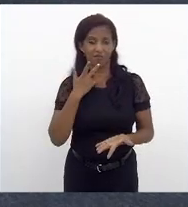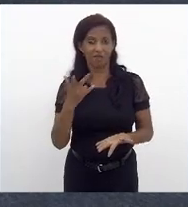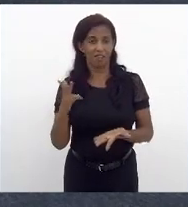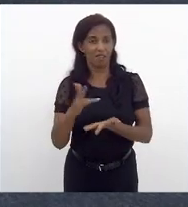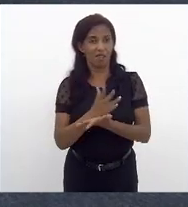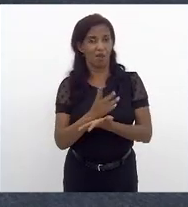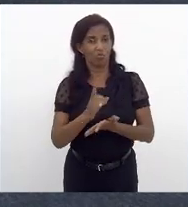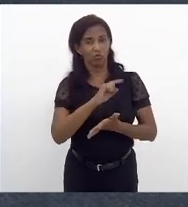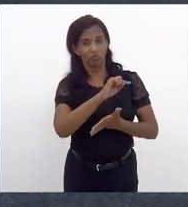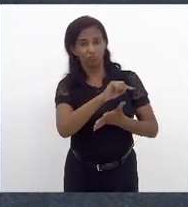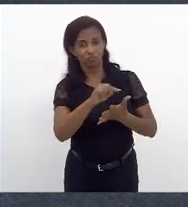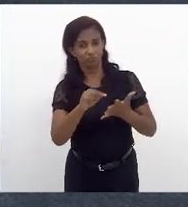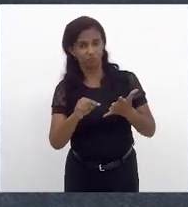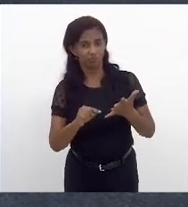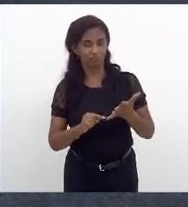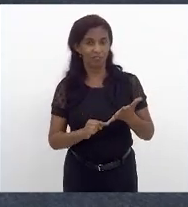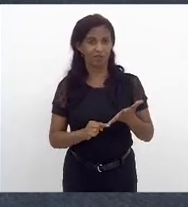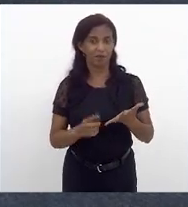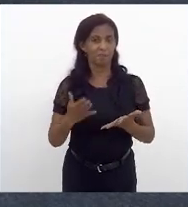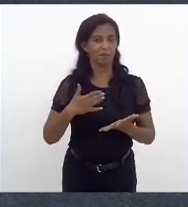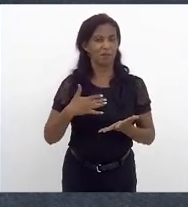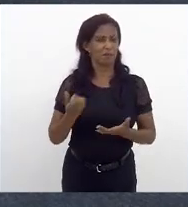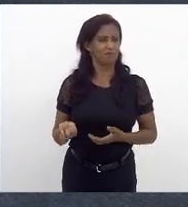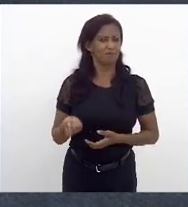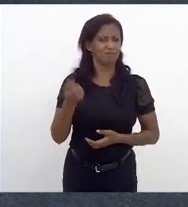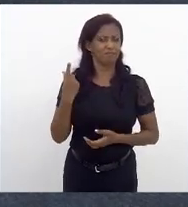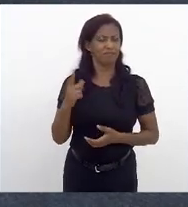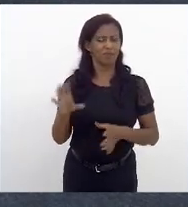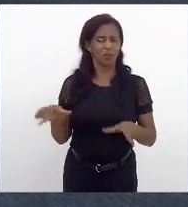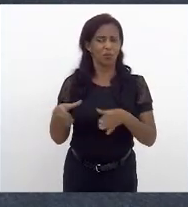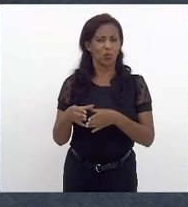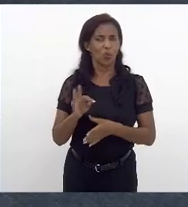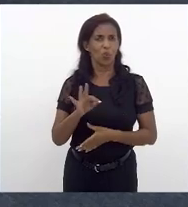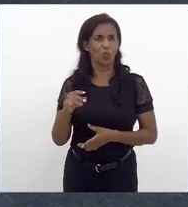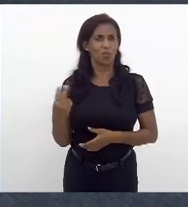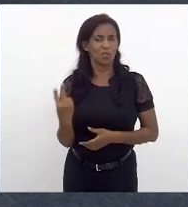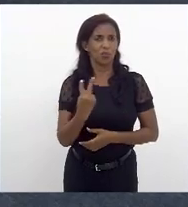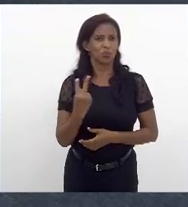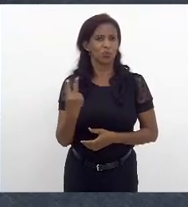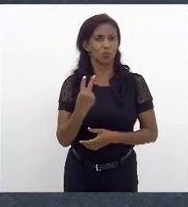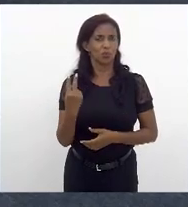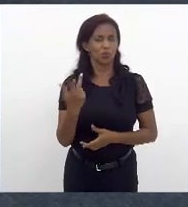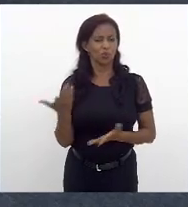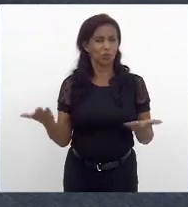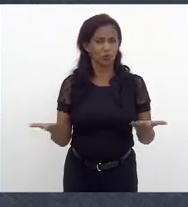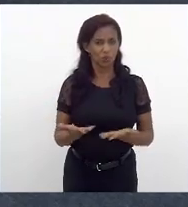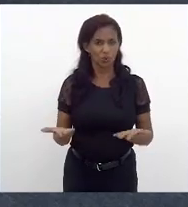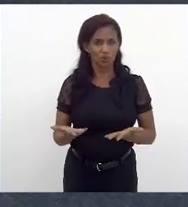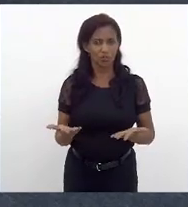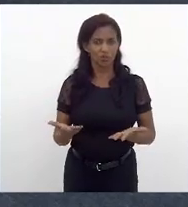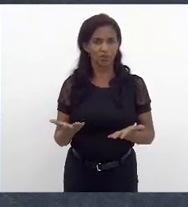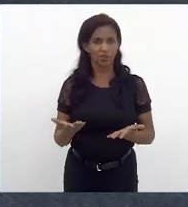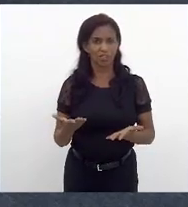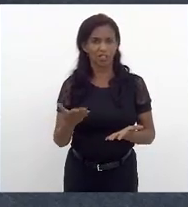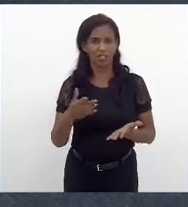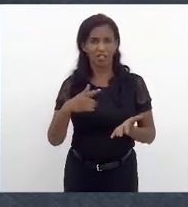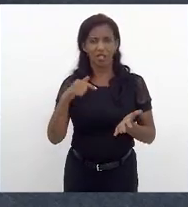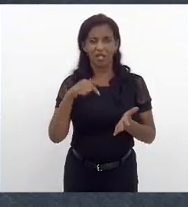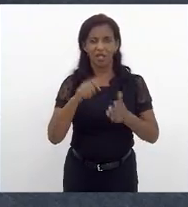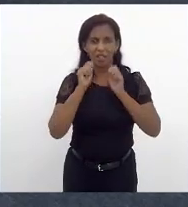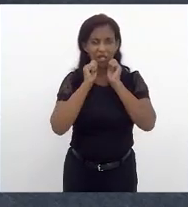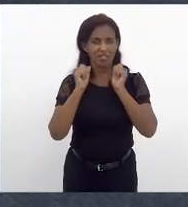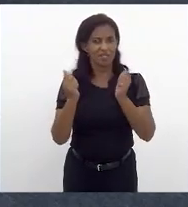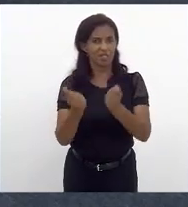alguns apontamentos, né? Para mim é muito estranho que o conselheiro, os dois, aliás, indicados hoje, saiam diretamente da